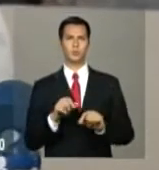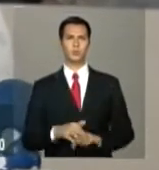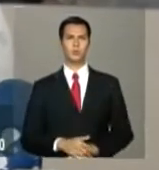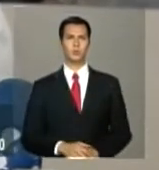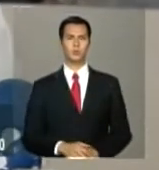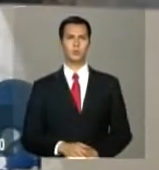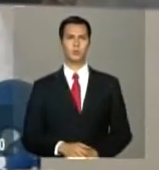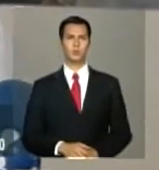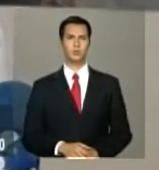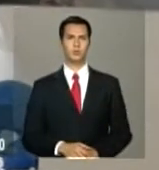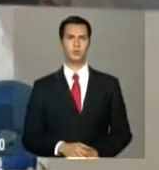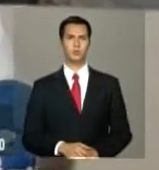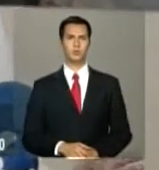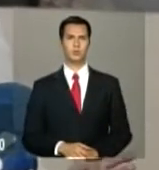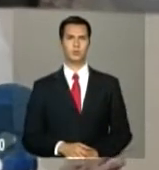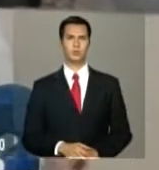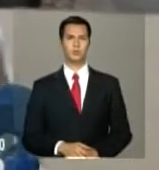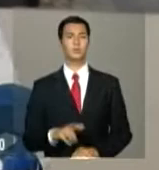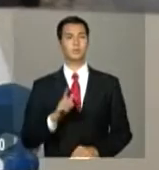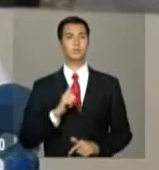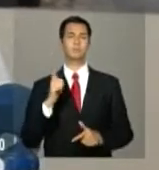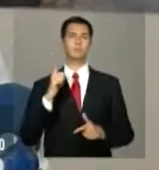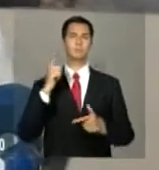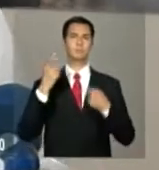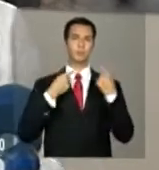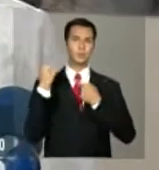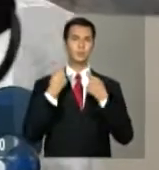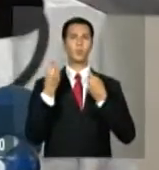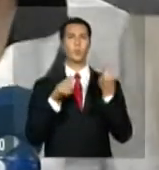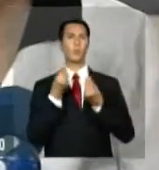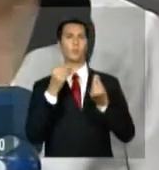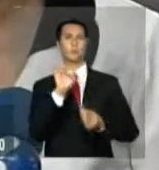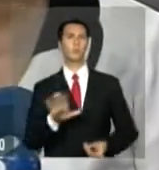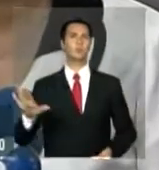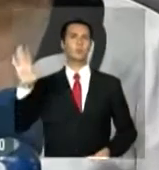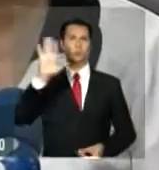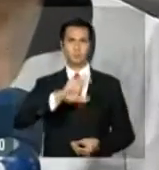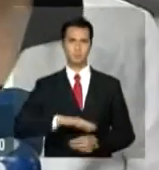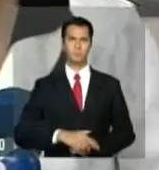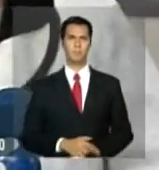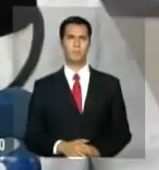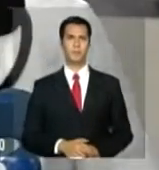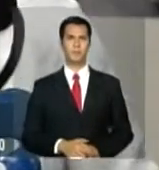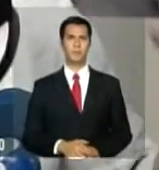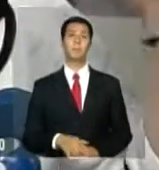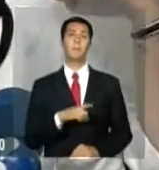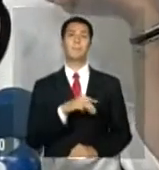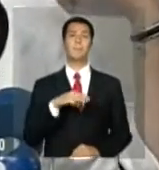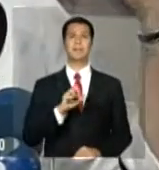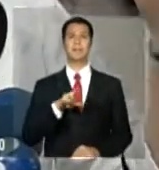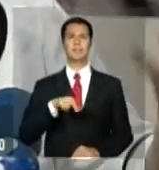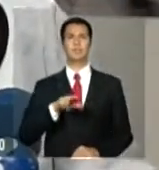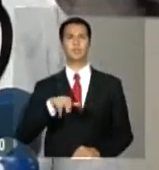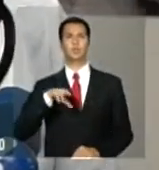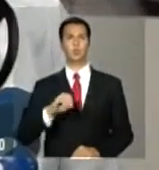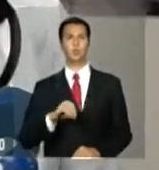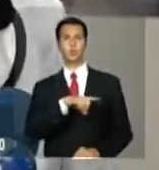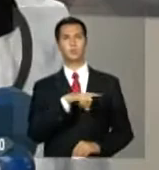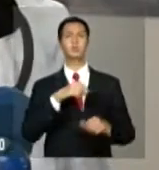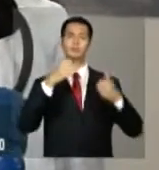à questão da Europa, especialmente no caso do Mariano Rajoy, o que ele